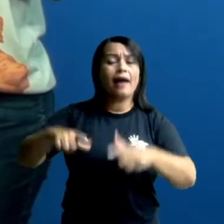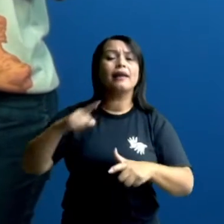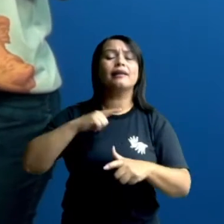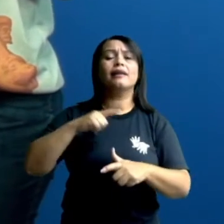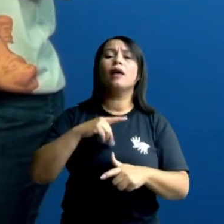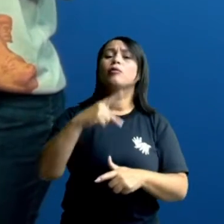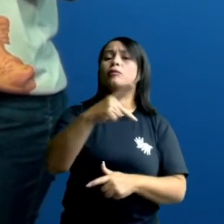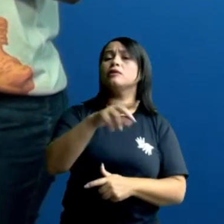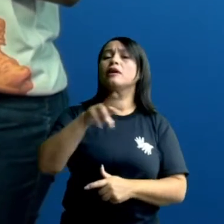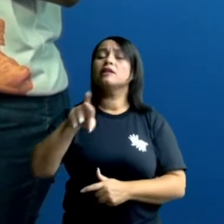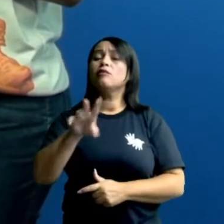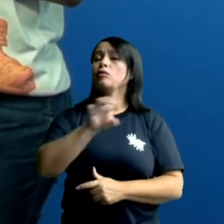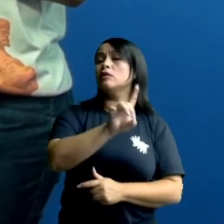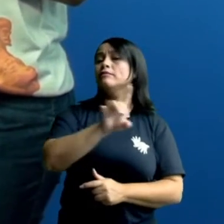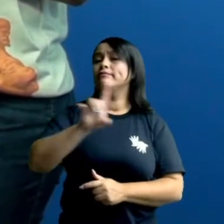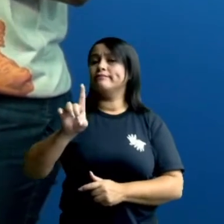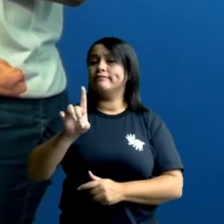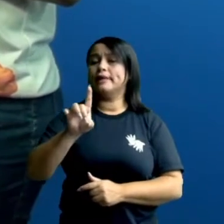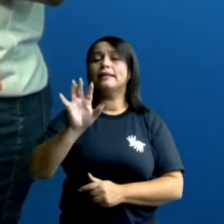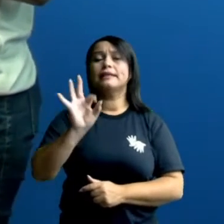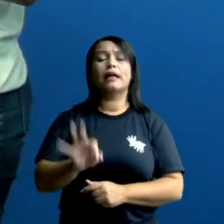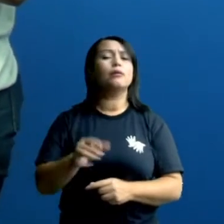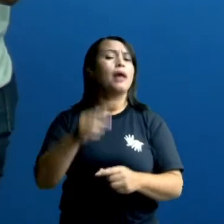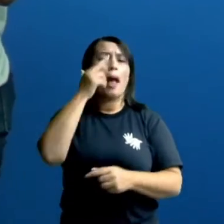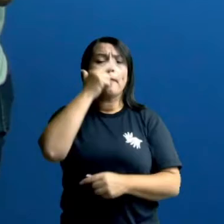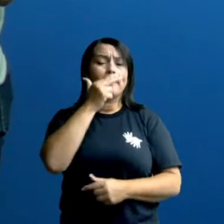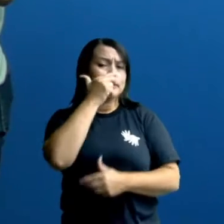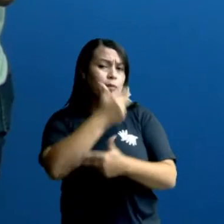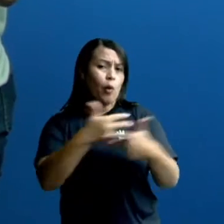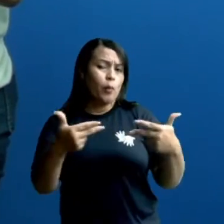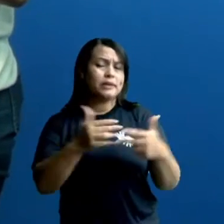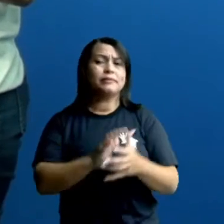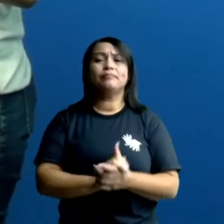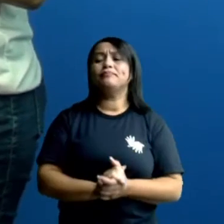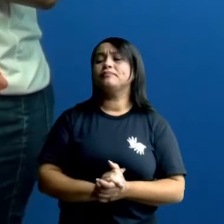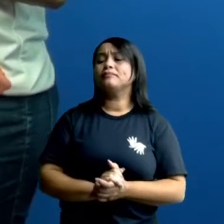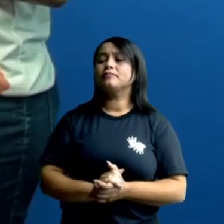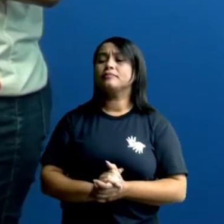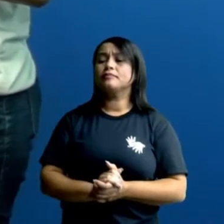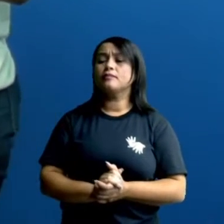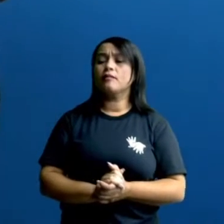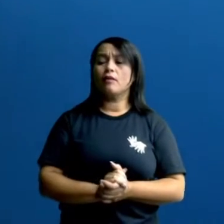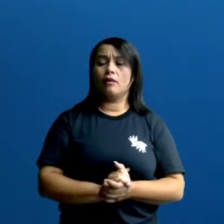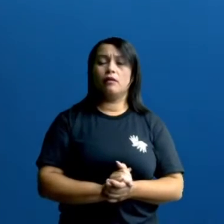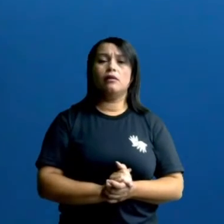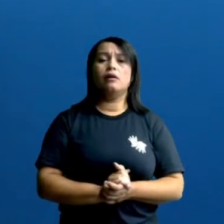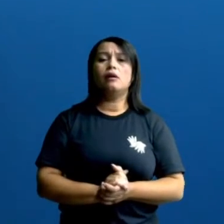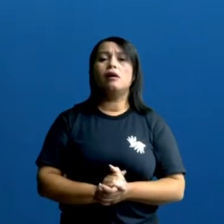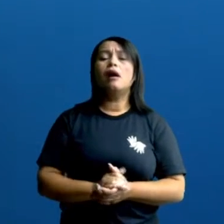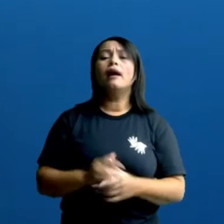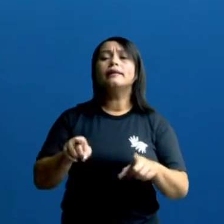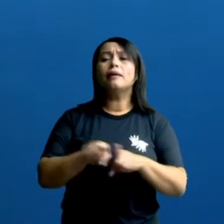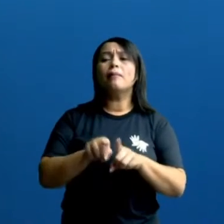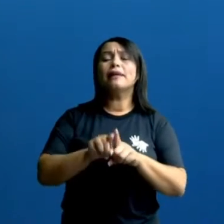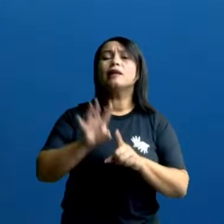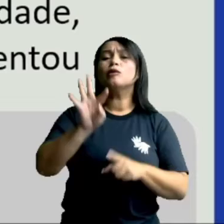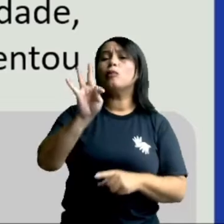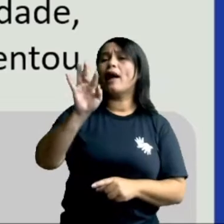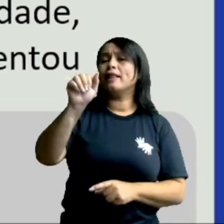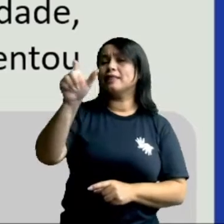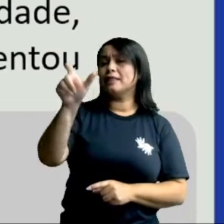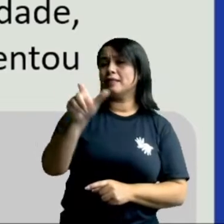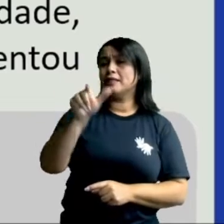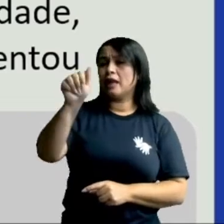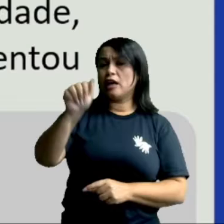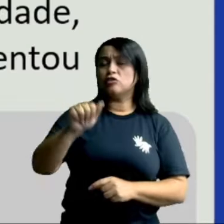relativa ou densidade demográfica, que é a mesma coisa, certo? E a taxa de crescimento